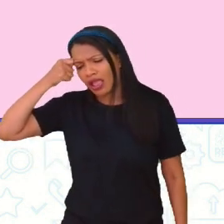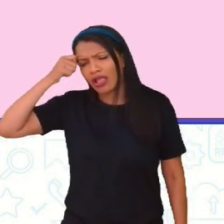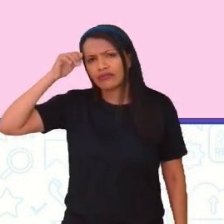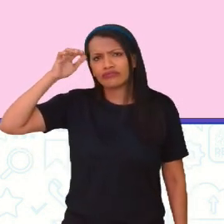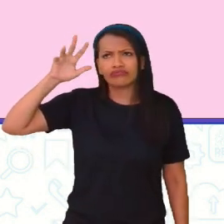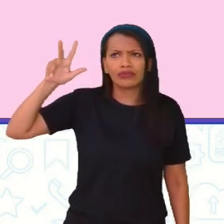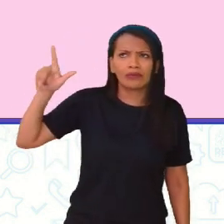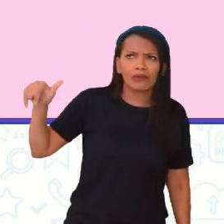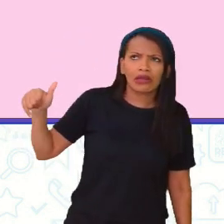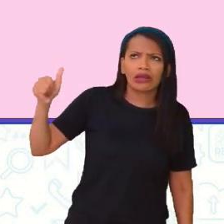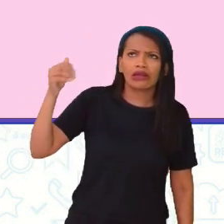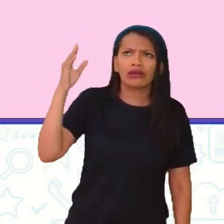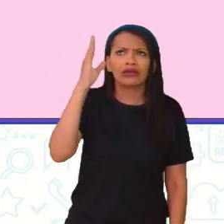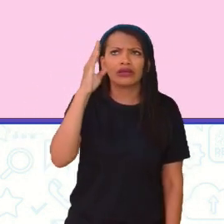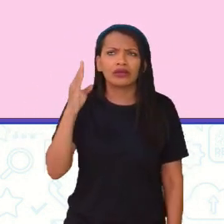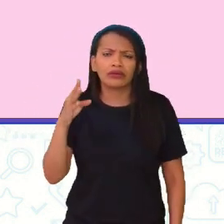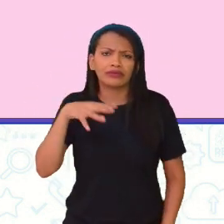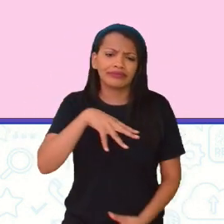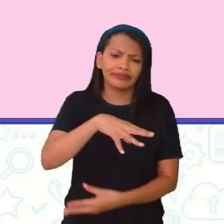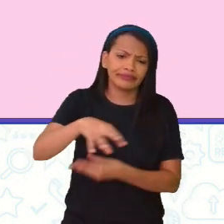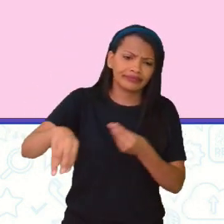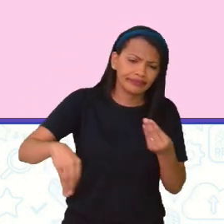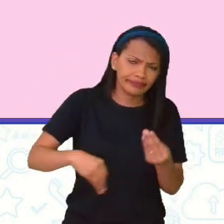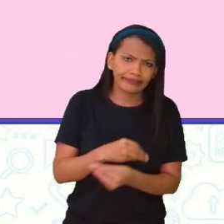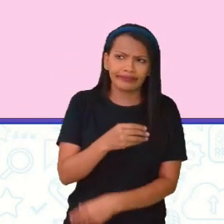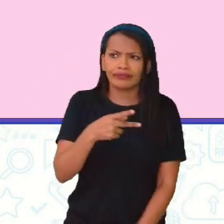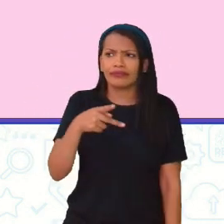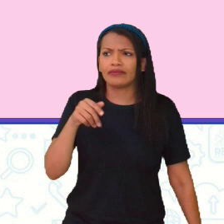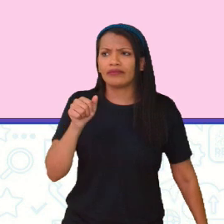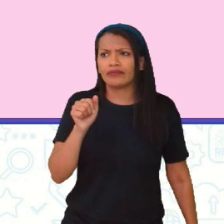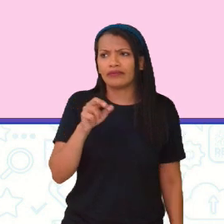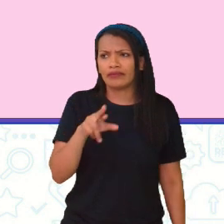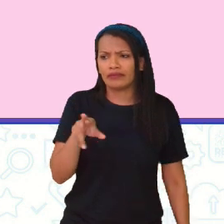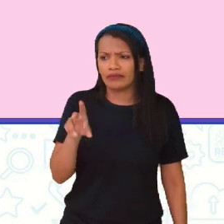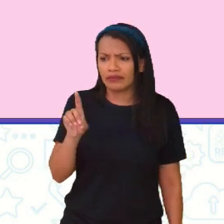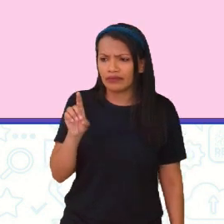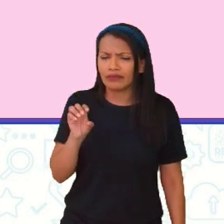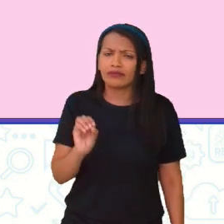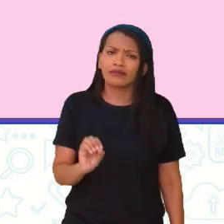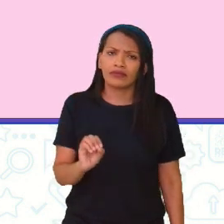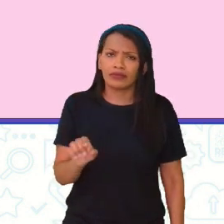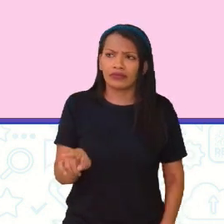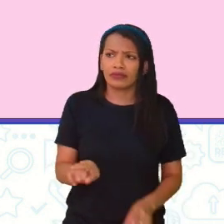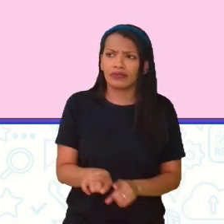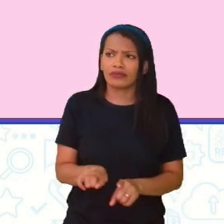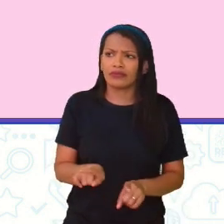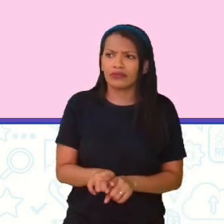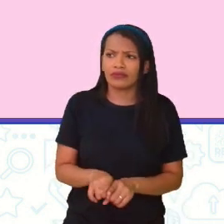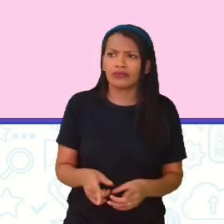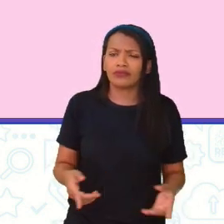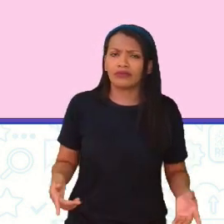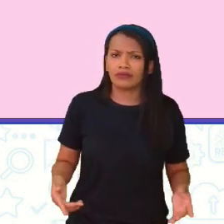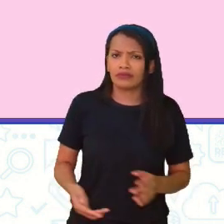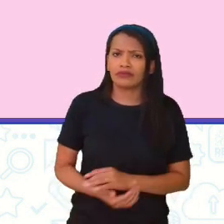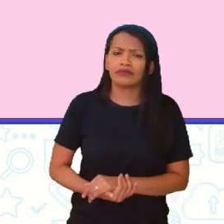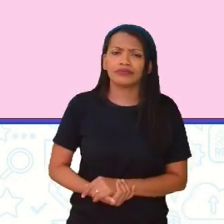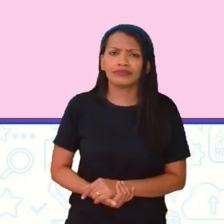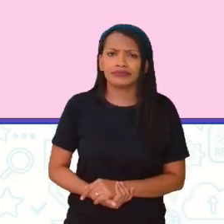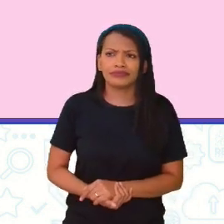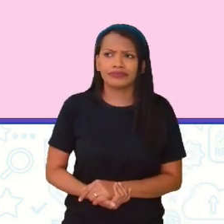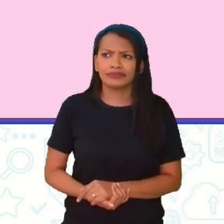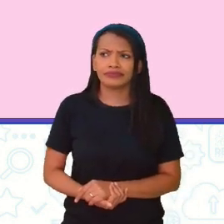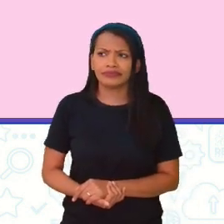pardo, né? Mas se ele tiver eurodescendente, está onde? Porque pardo tem que